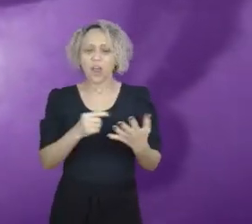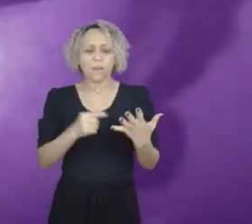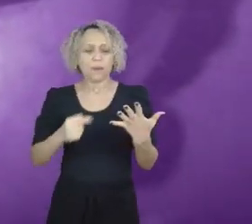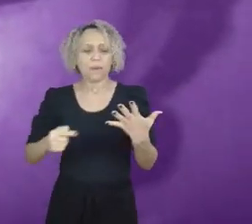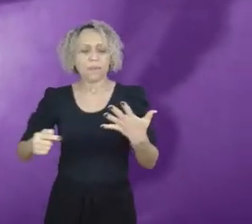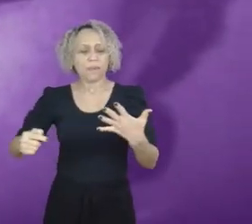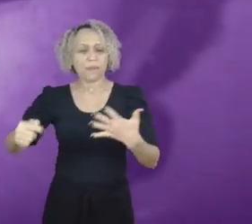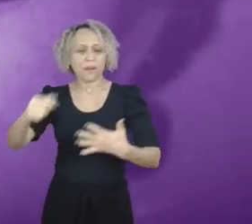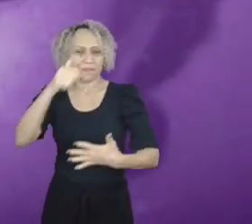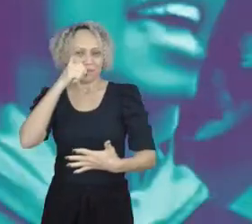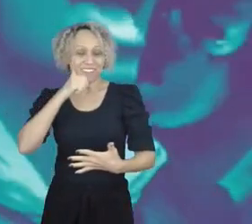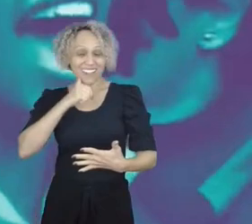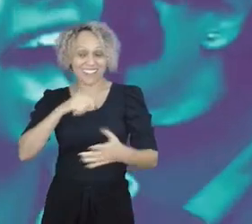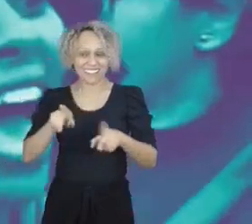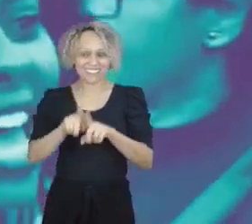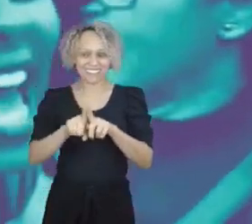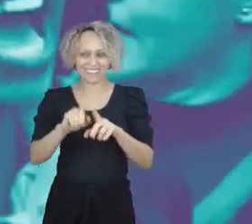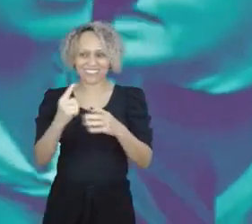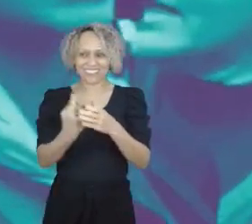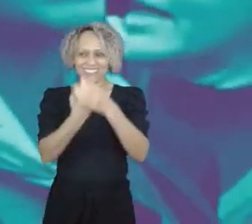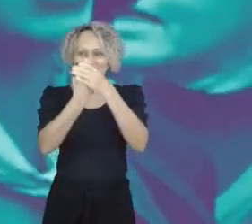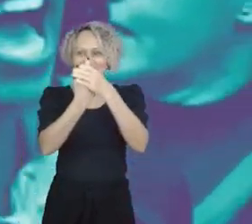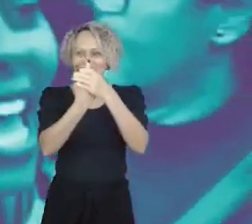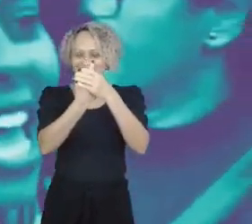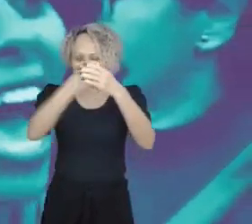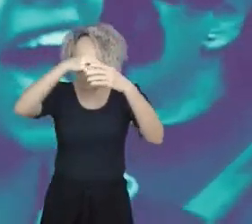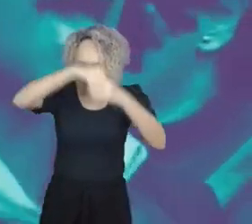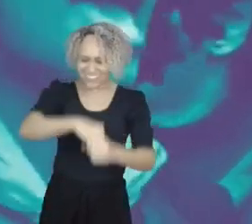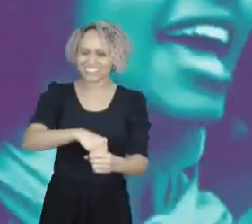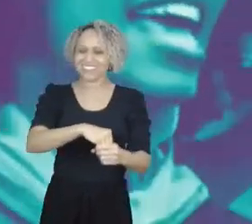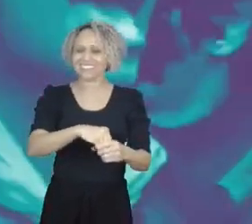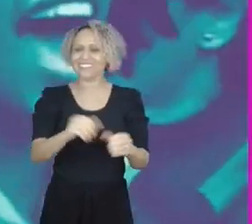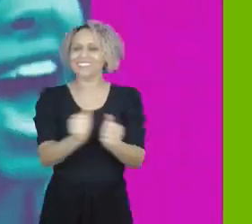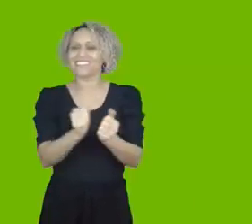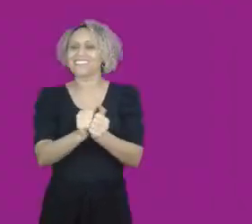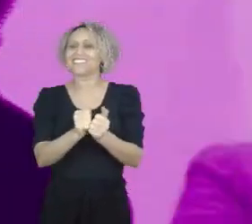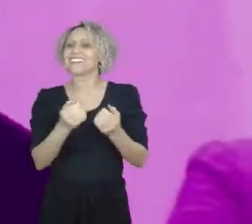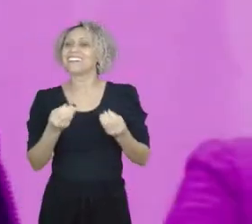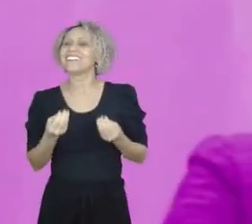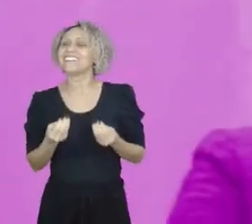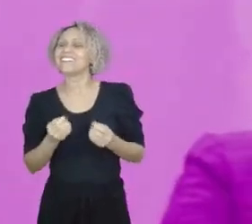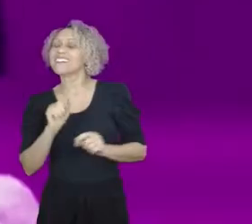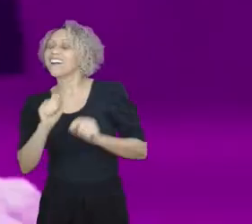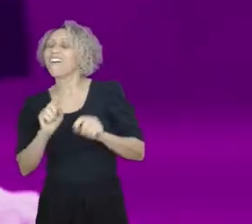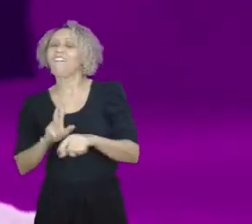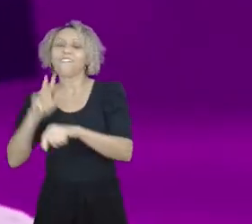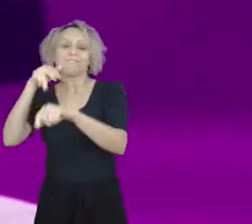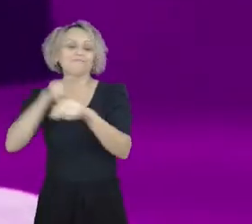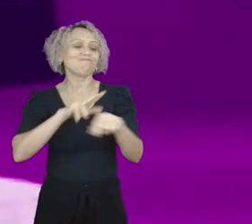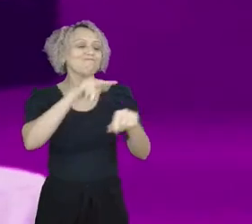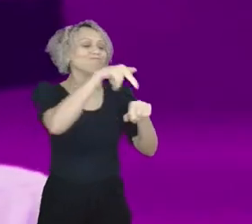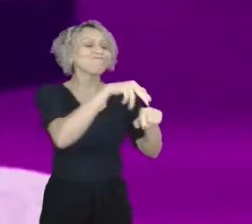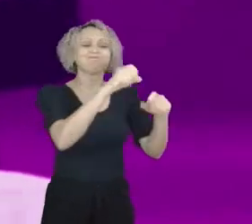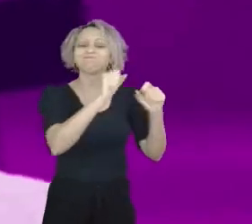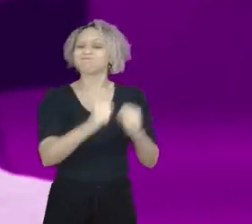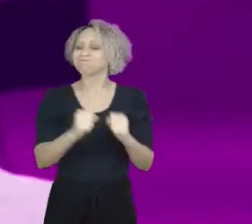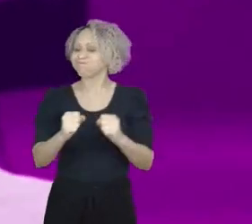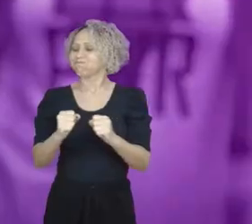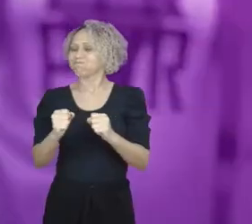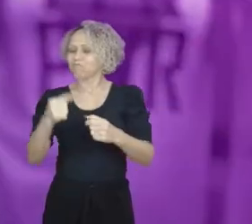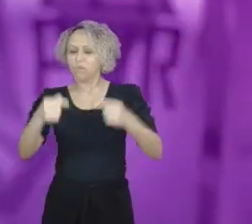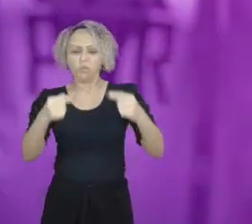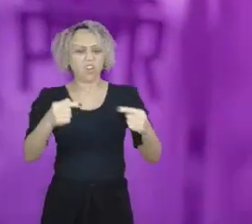Eu sou uma delas, são elas por elas, ocupando os espaços de